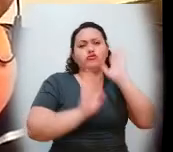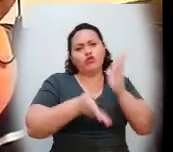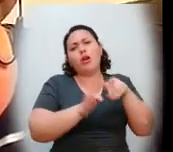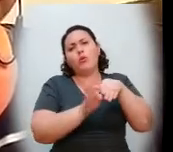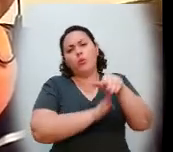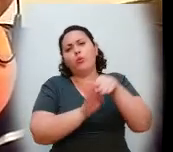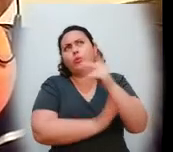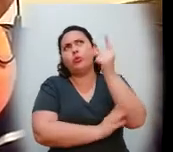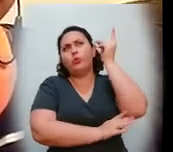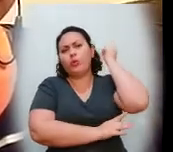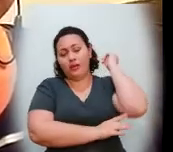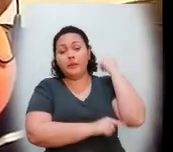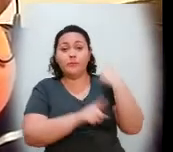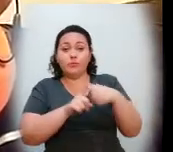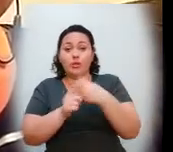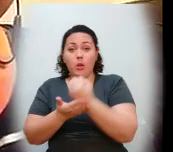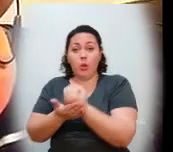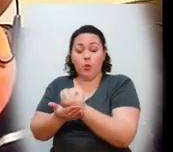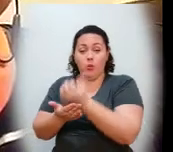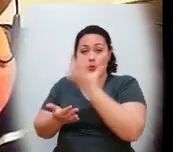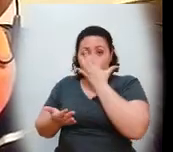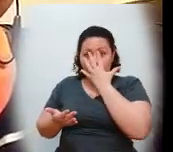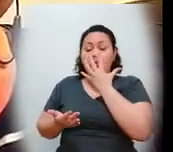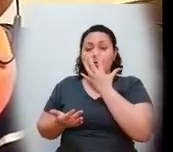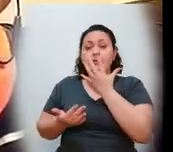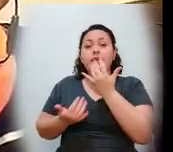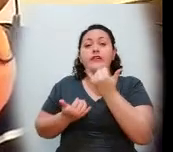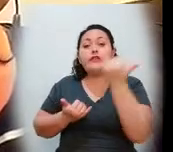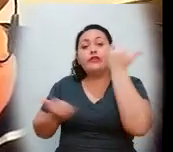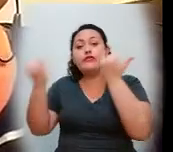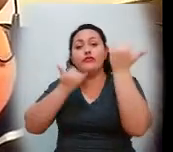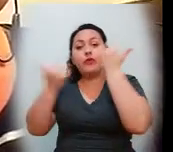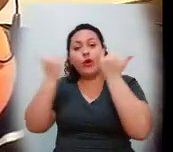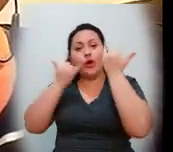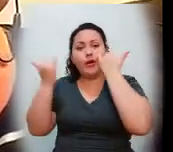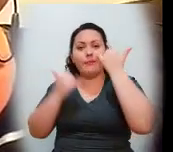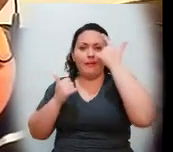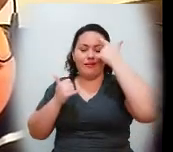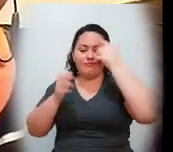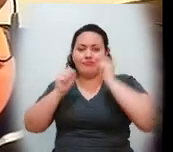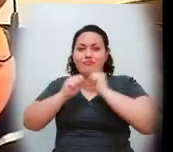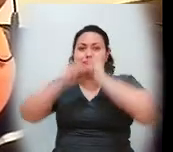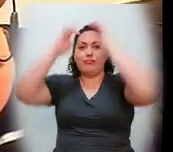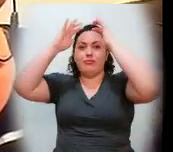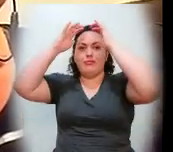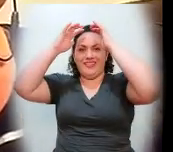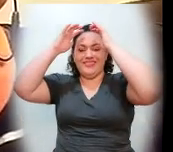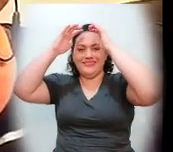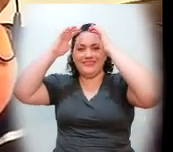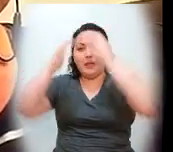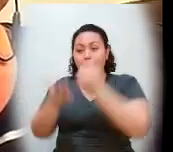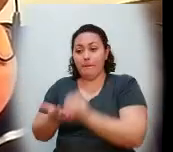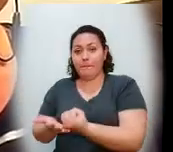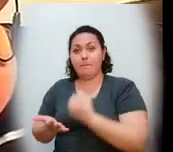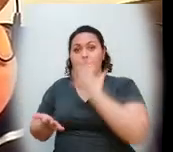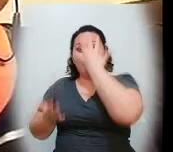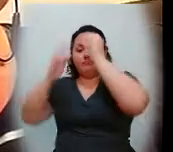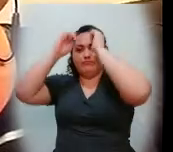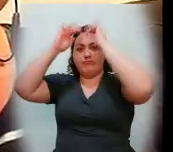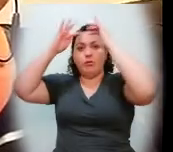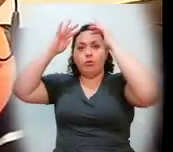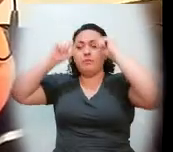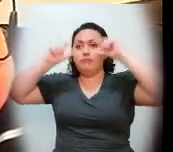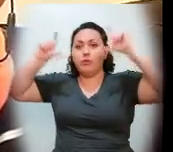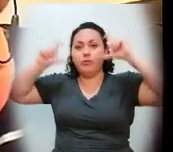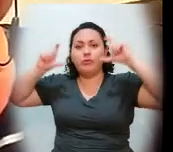já antigas, até porque a luminosidade, ela dá uma informação para o cérebro de que tem que se